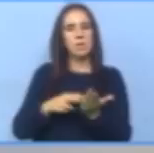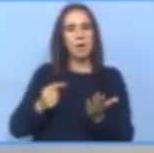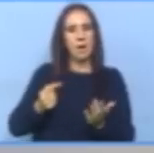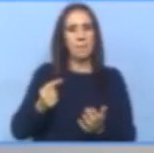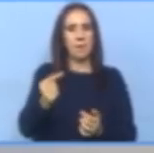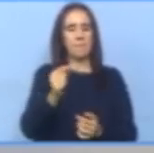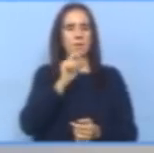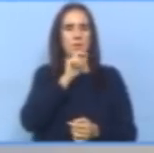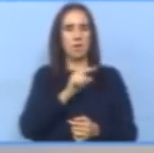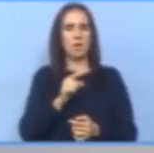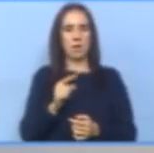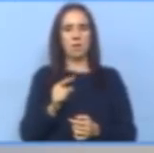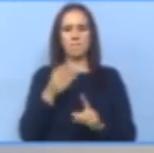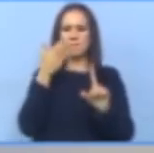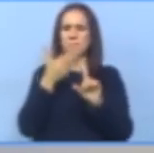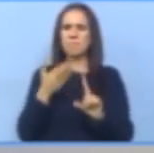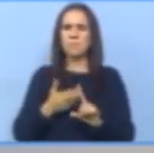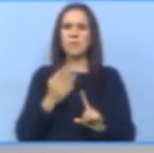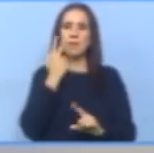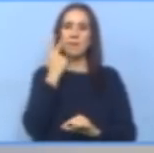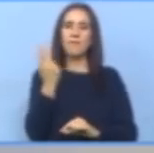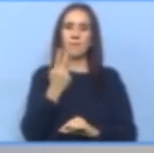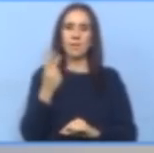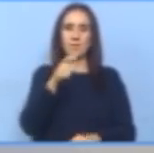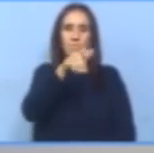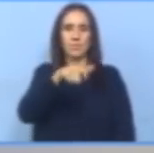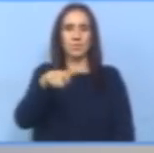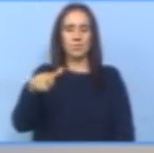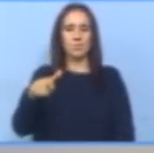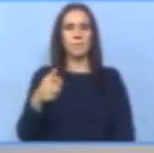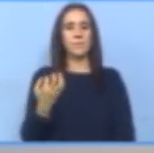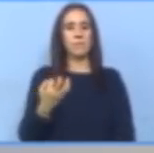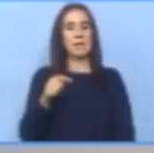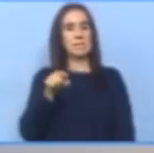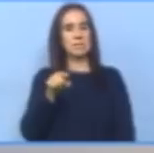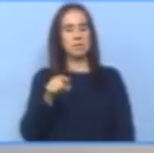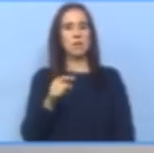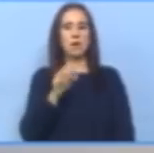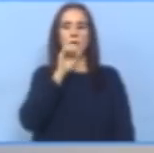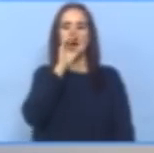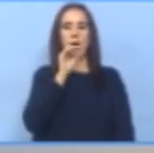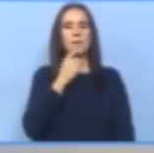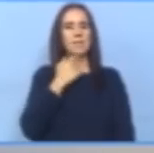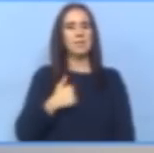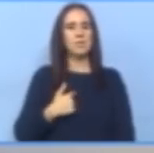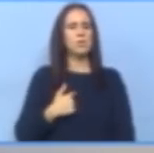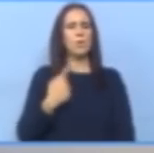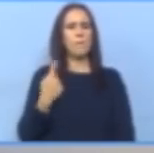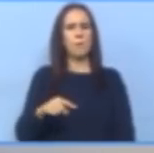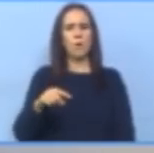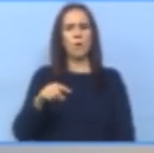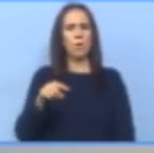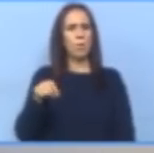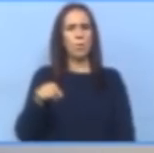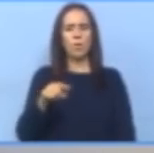passar para o concreto da vida das pessoas. E, portanto, aí conclui-se, como dizer, isto não fica só neste ponto, tem que